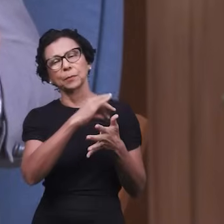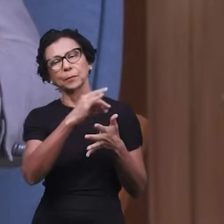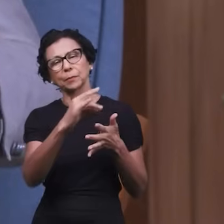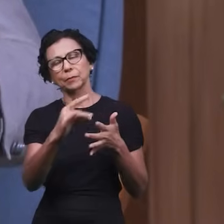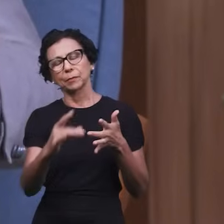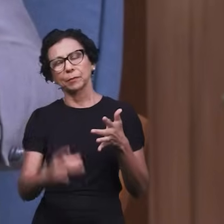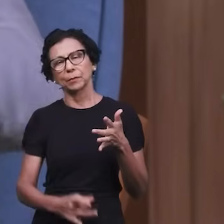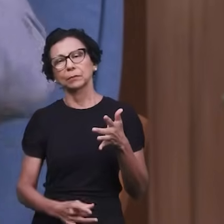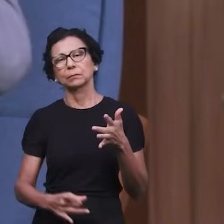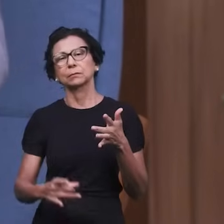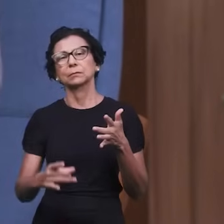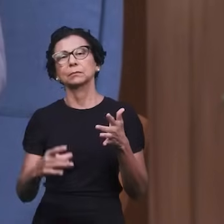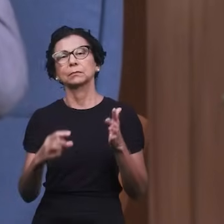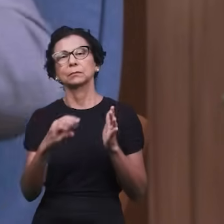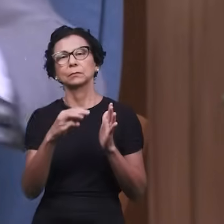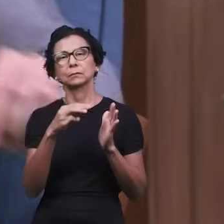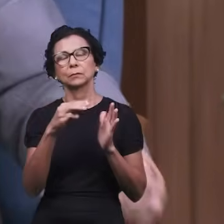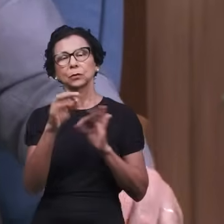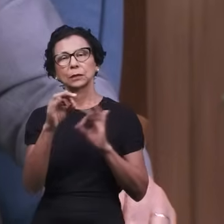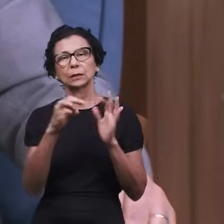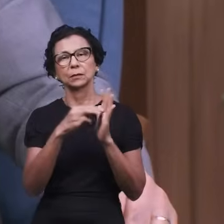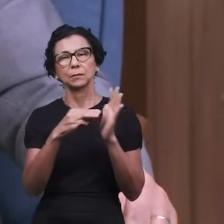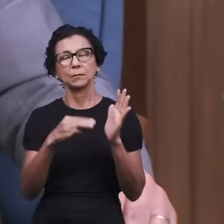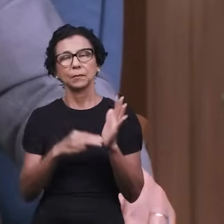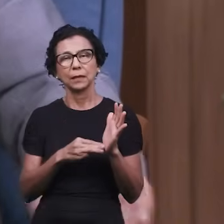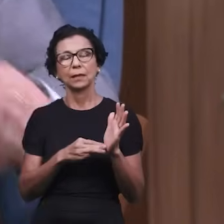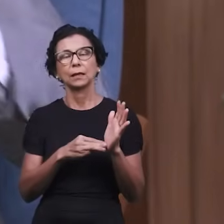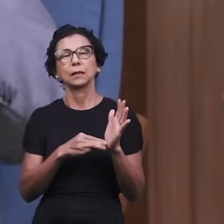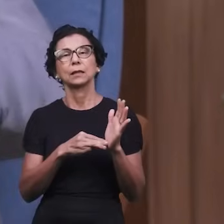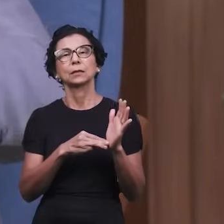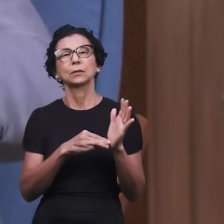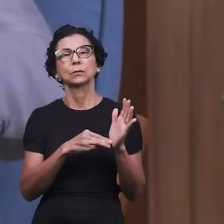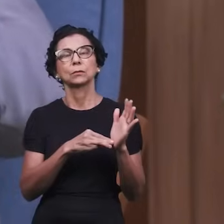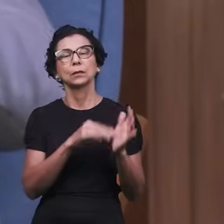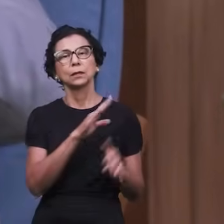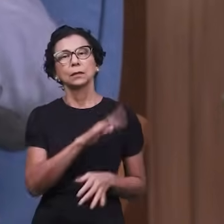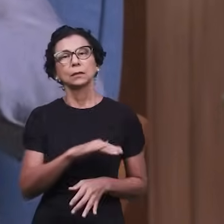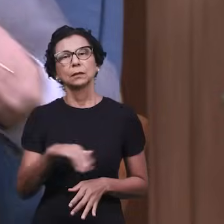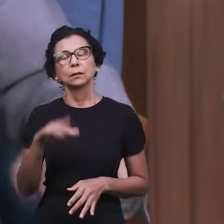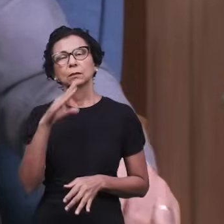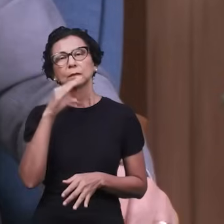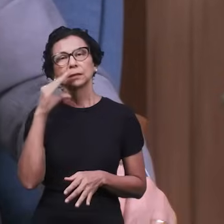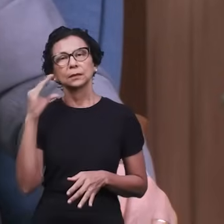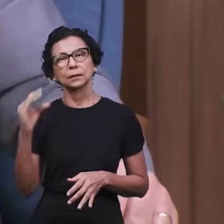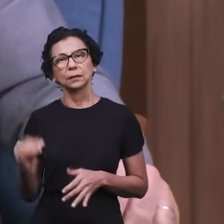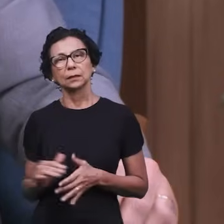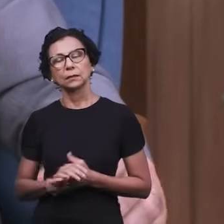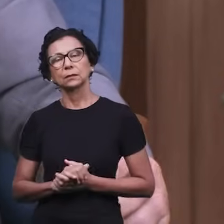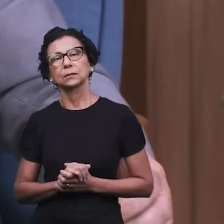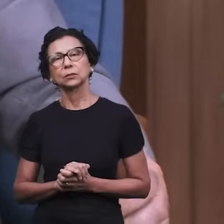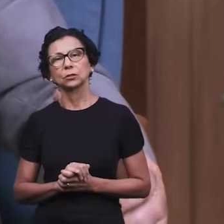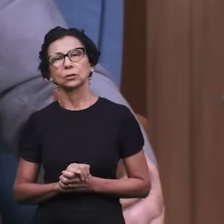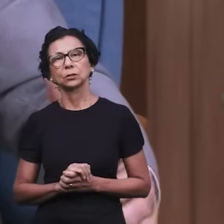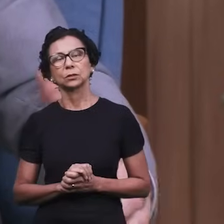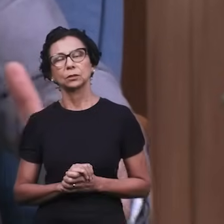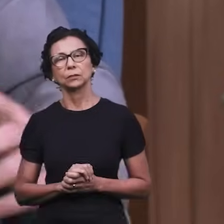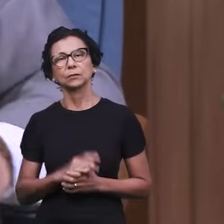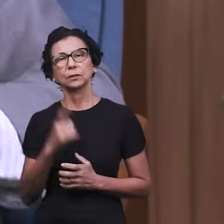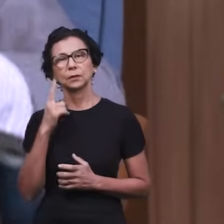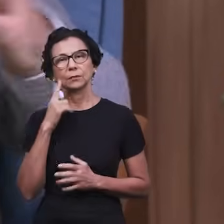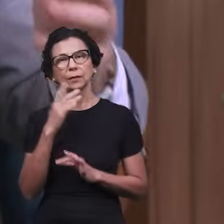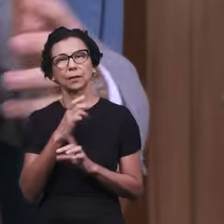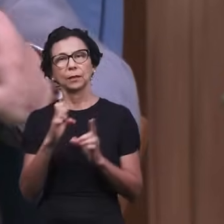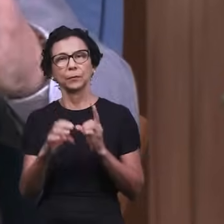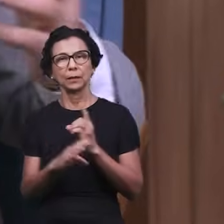aula doutrinária e a aula de ensino musical estão lá para você acompanhar, de maneira que nós